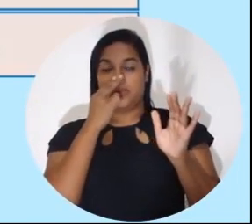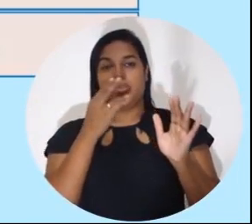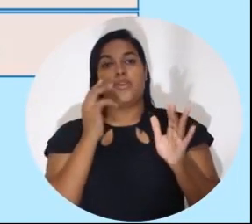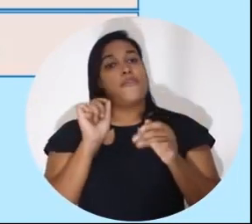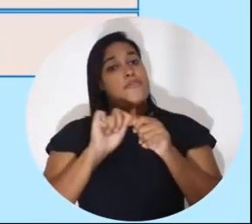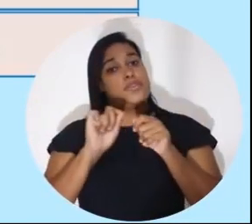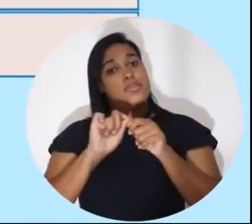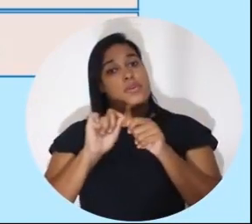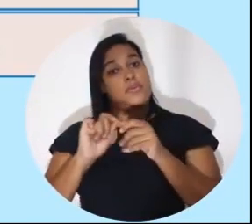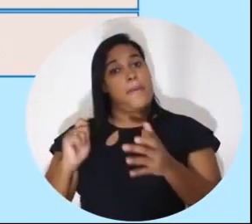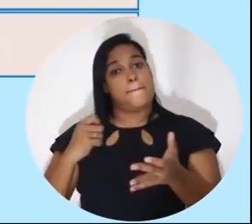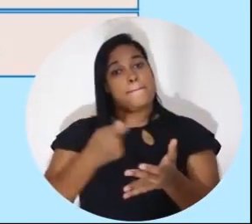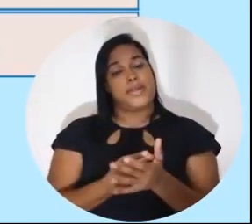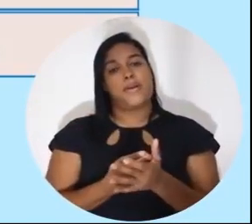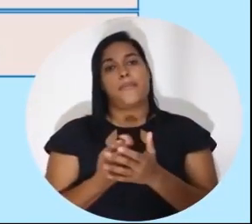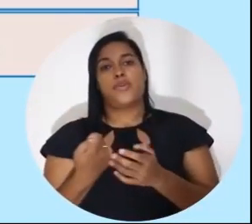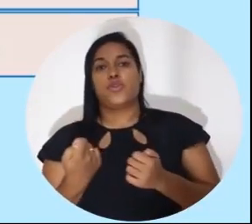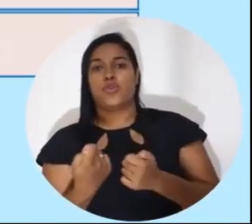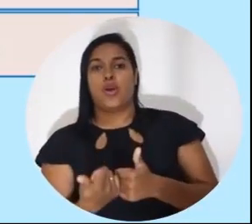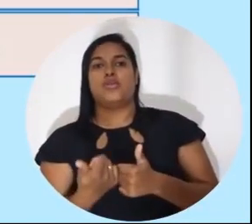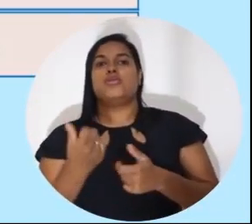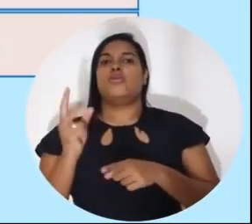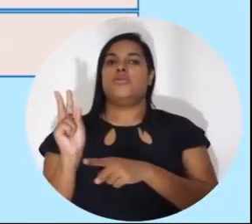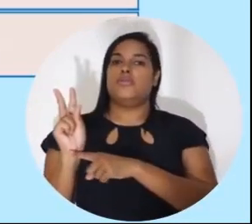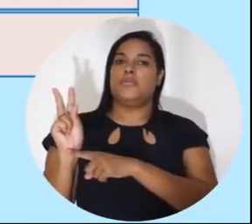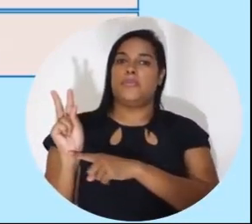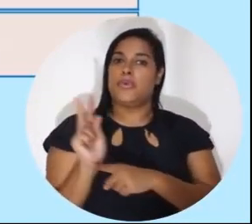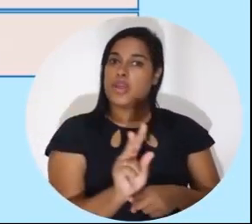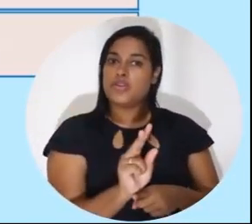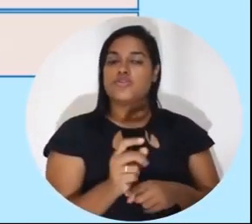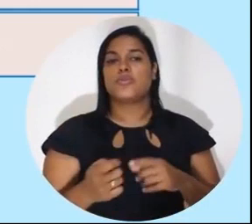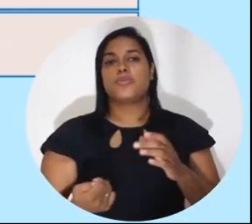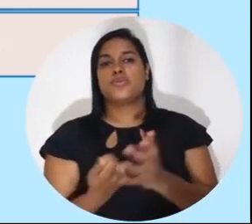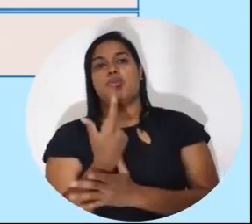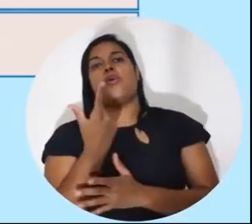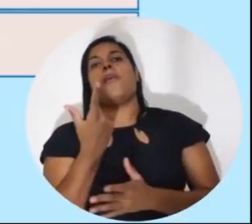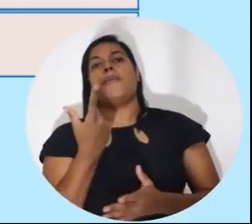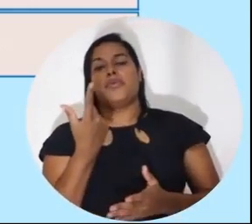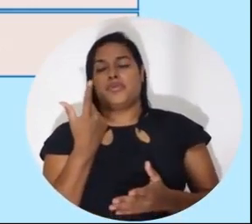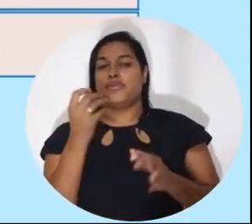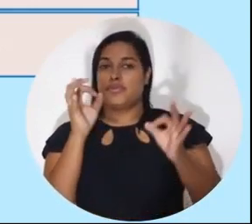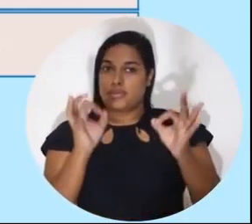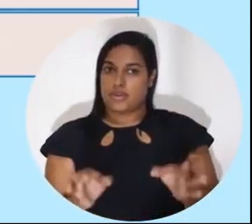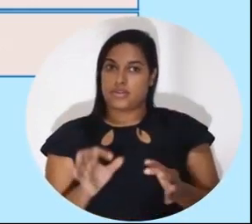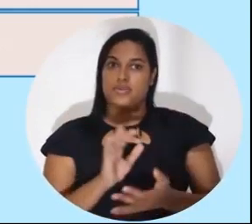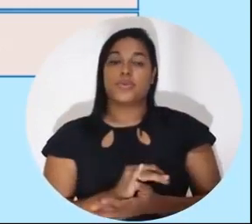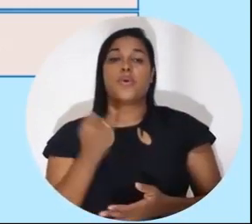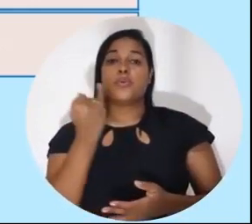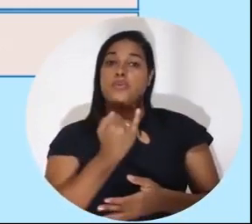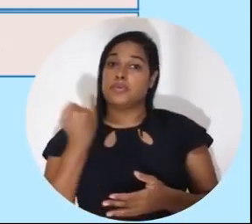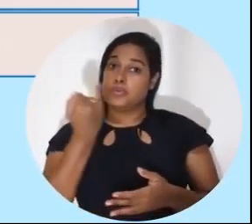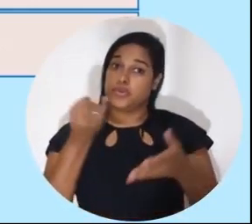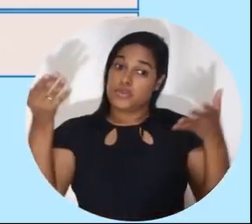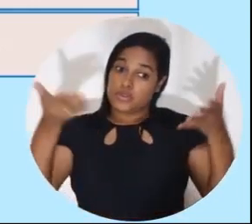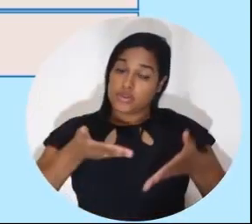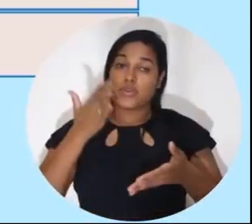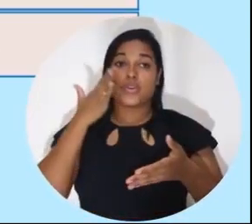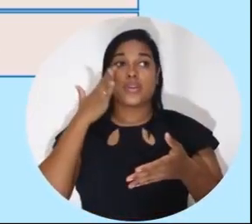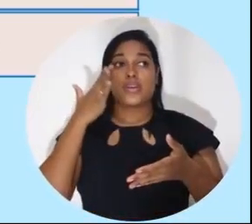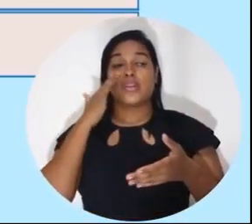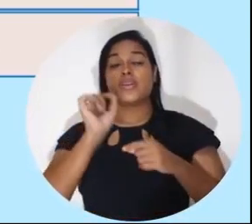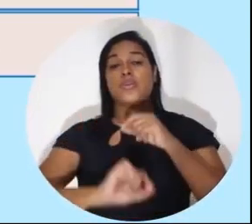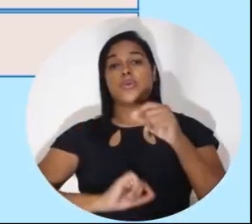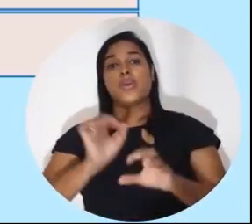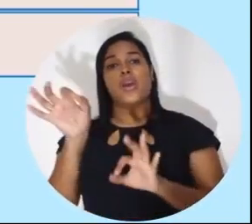fizermos pagamentos de doações, pagamentos de empréstimos e compra de ativos, certo? O importante agora é entender bem